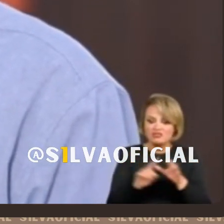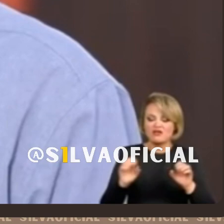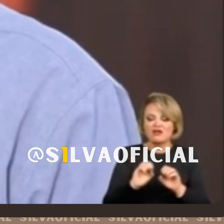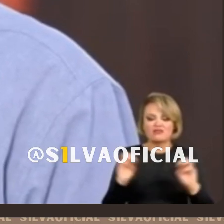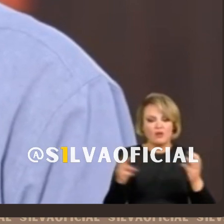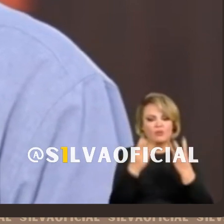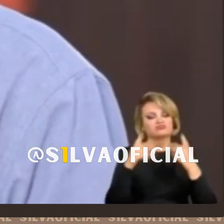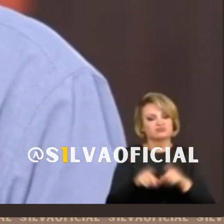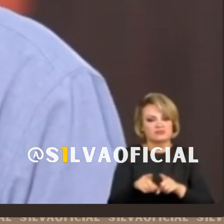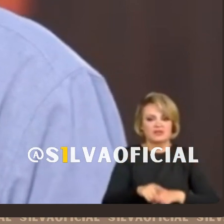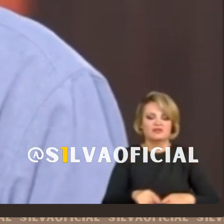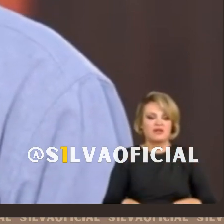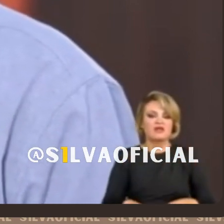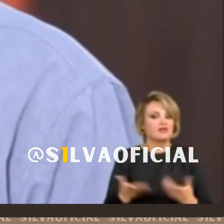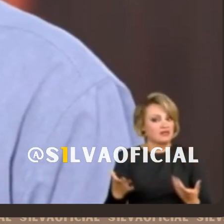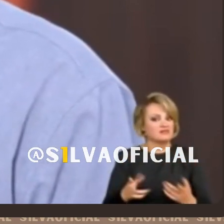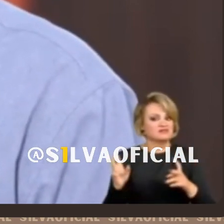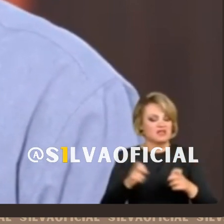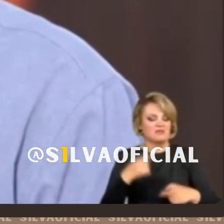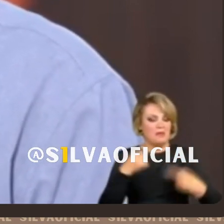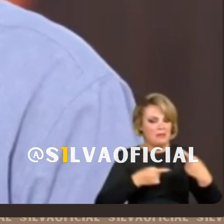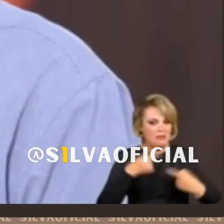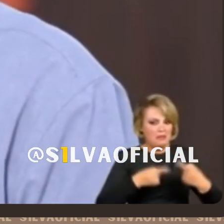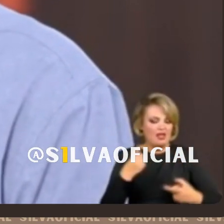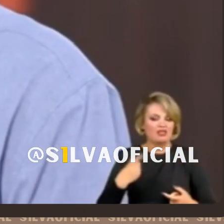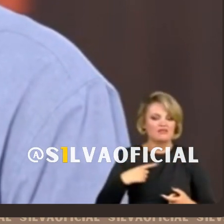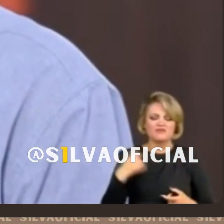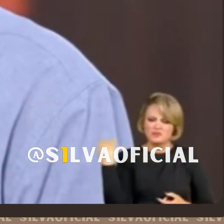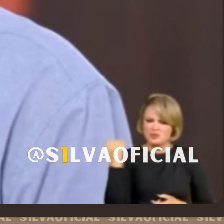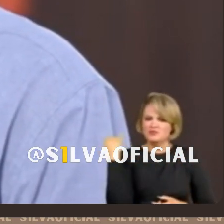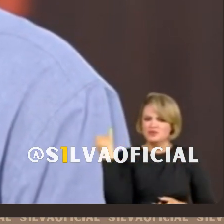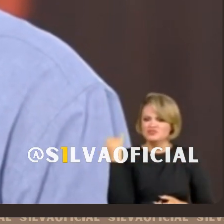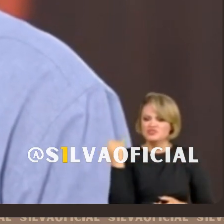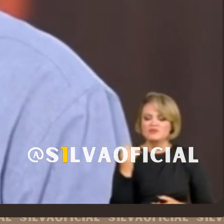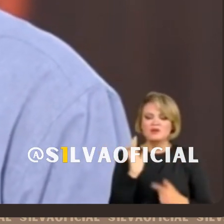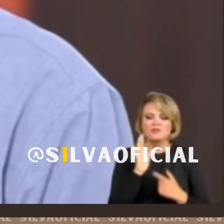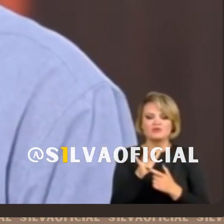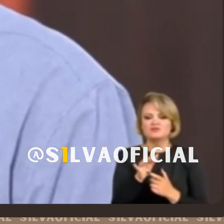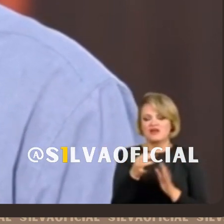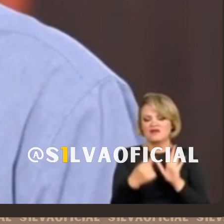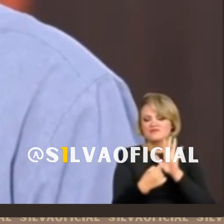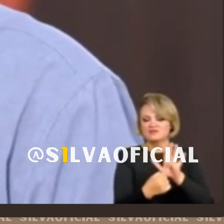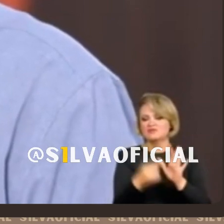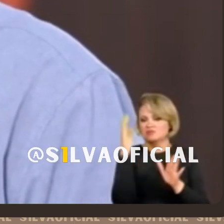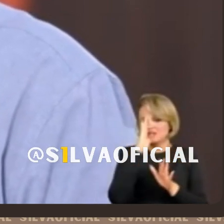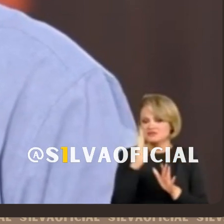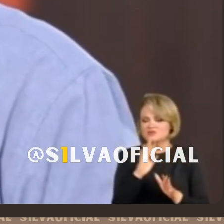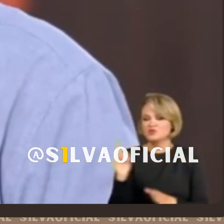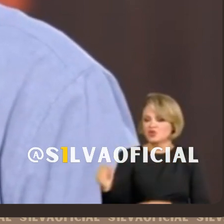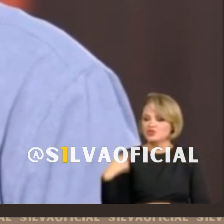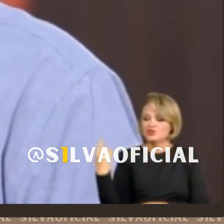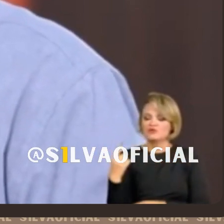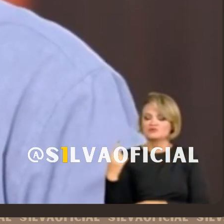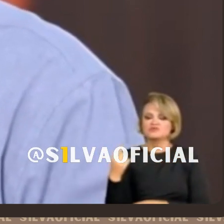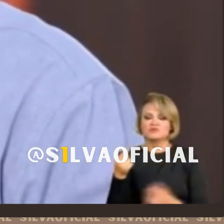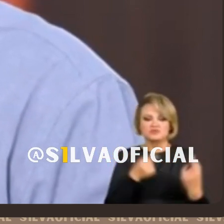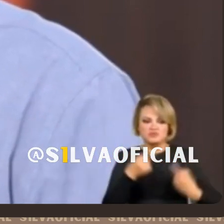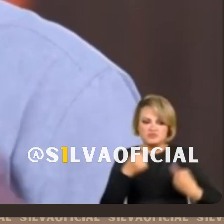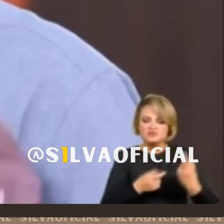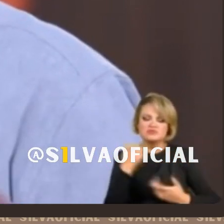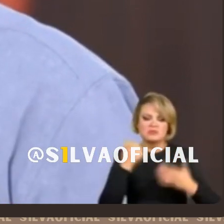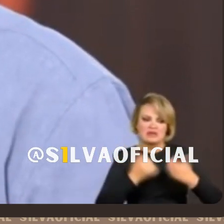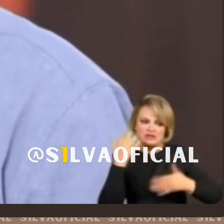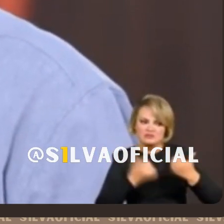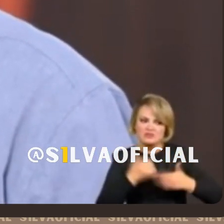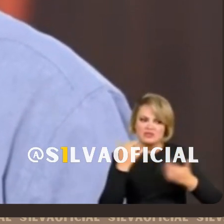conseguiu passar a tese do Brasil de que a gente vai discutir muito. É até uma das coisas que eu pretendo falar com o